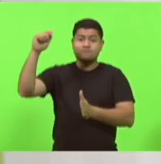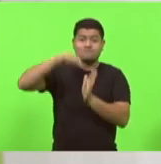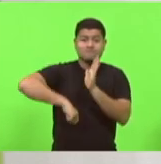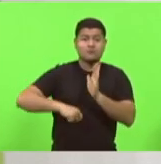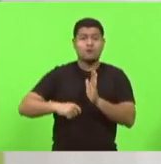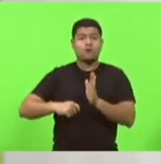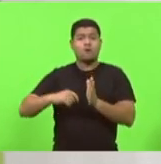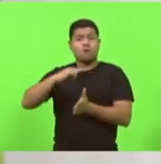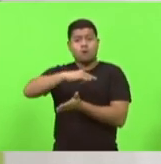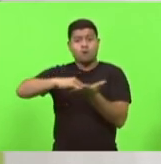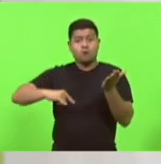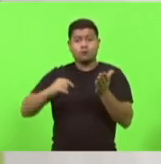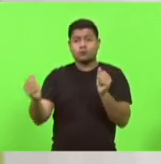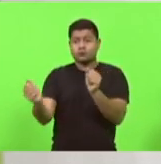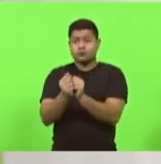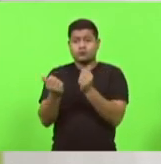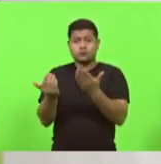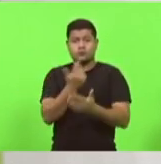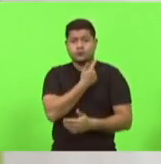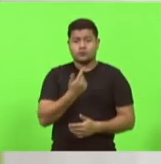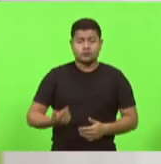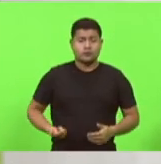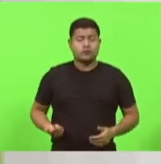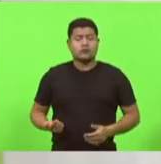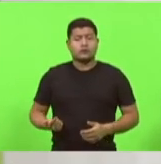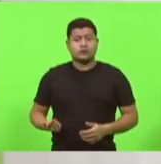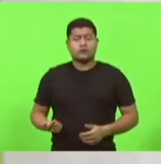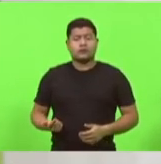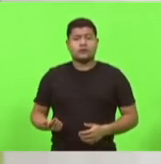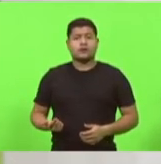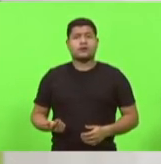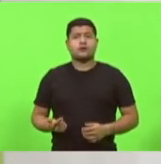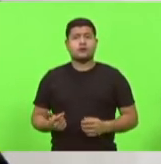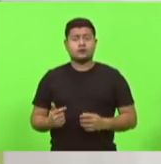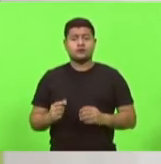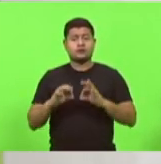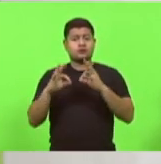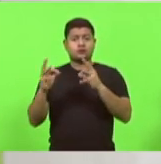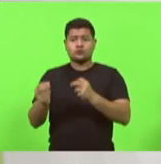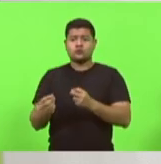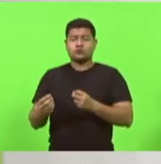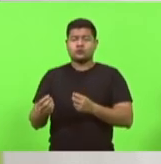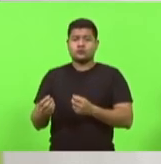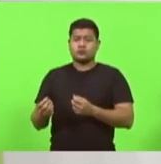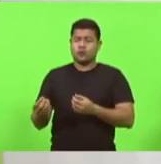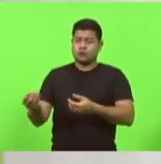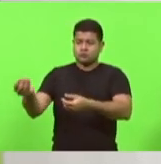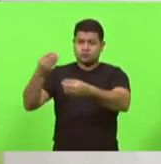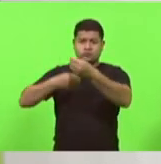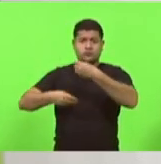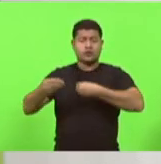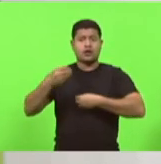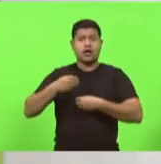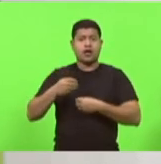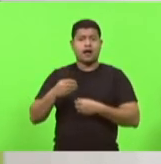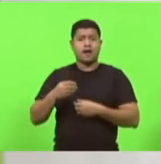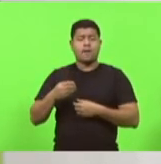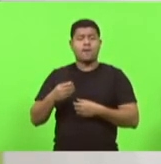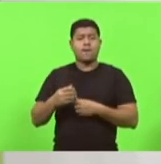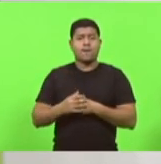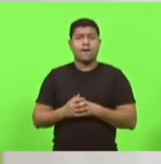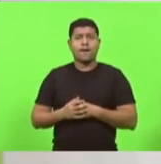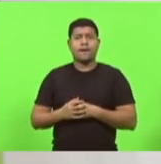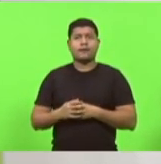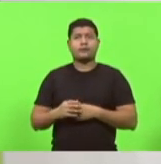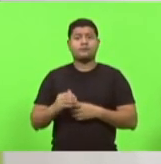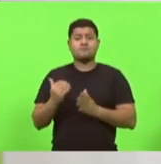Estado e, de tudo que ele ganhou do Estado, como nós conversávamos, Lima, o